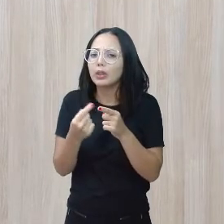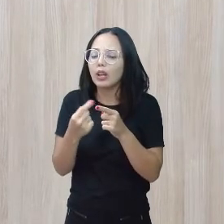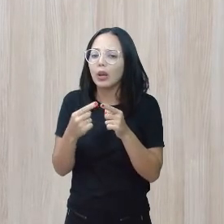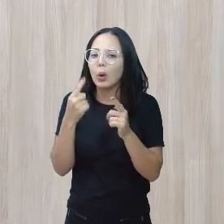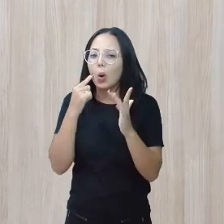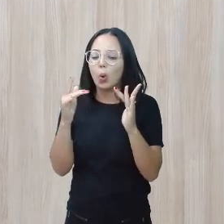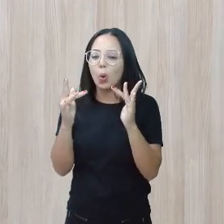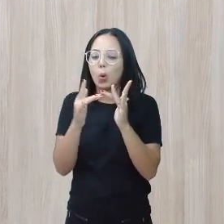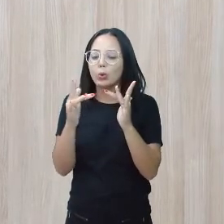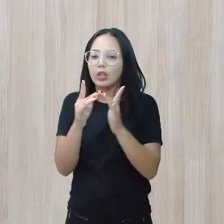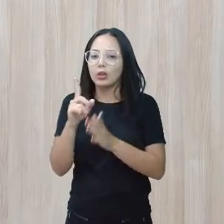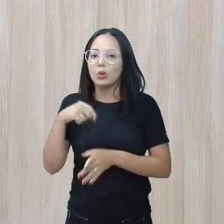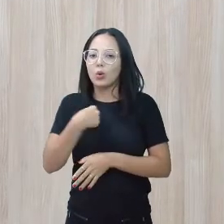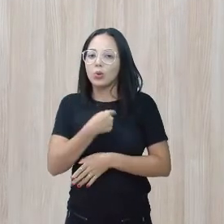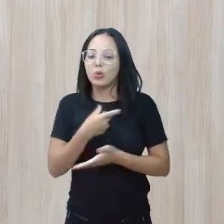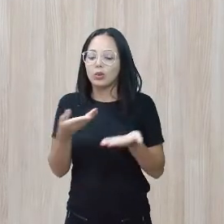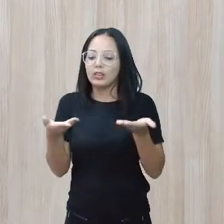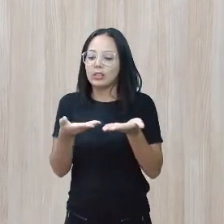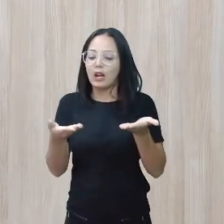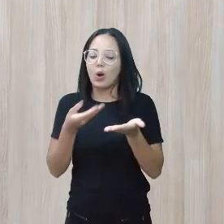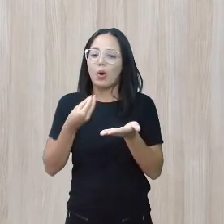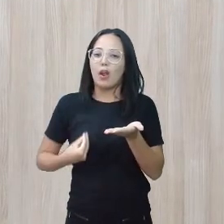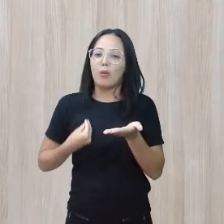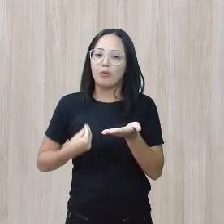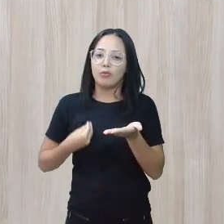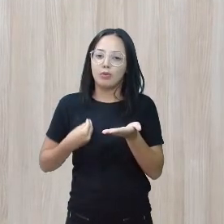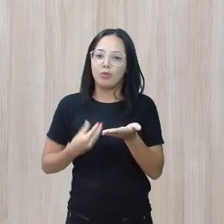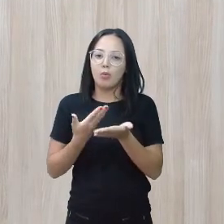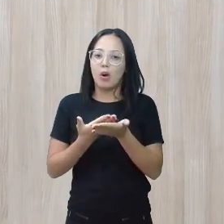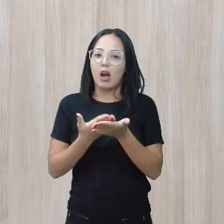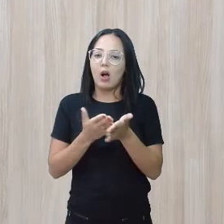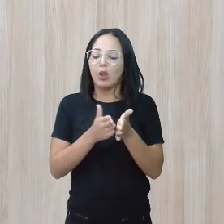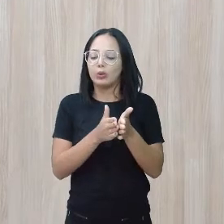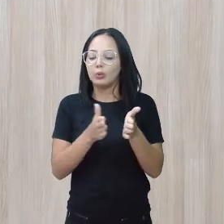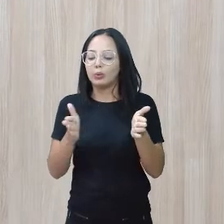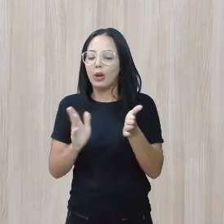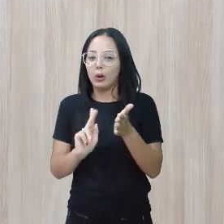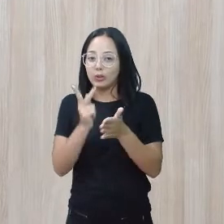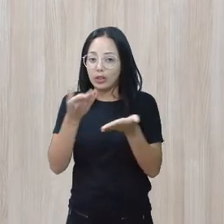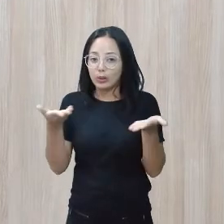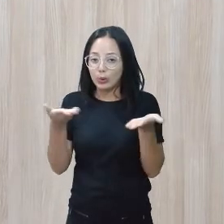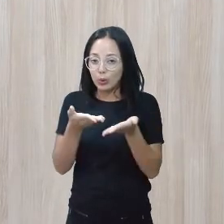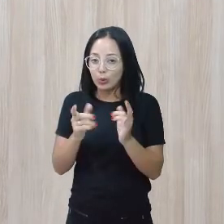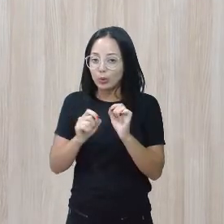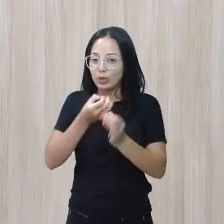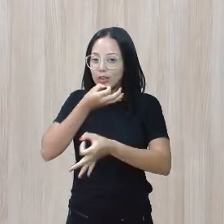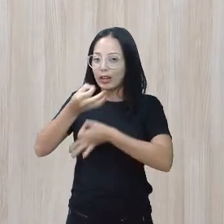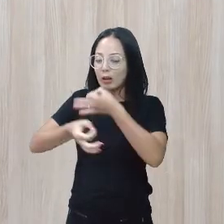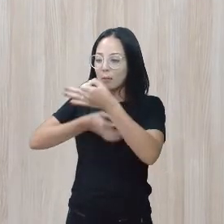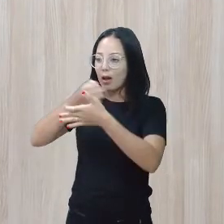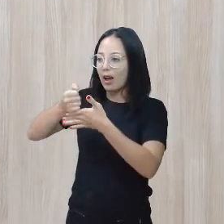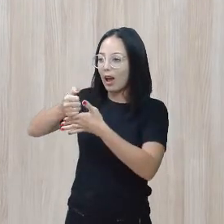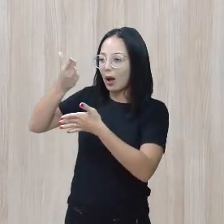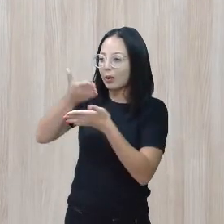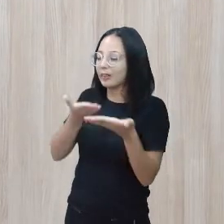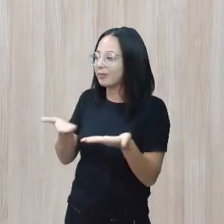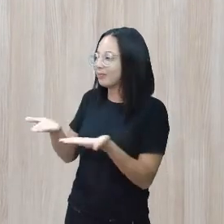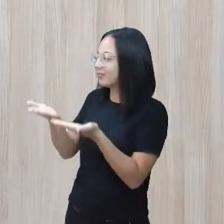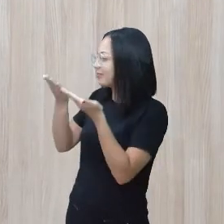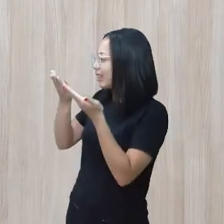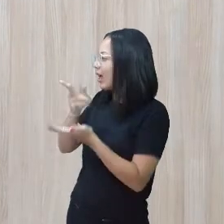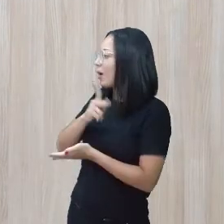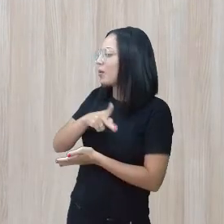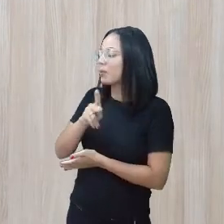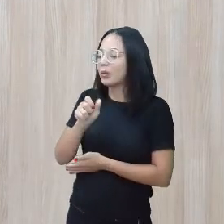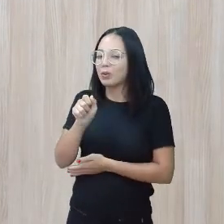a gente aqui, agora, ao vivo, enquanto a aula acontece. Quem faz hoje o chat da nossa aula é a professora